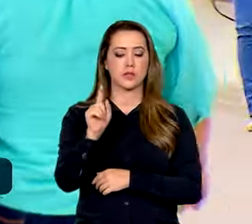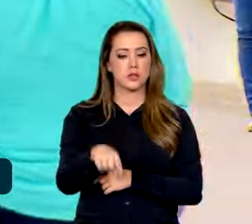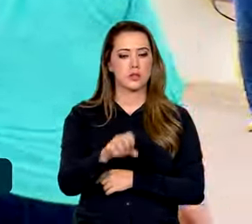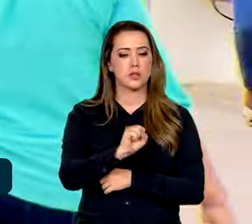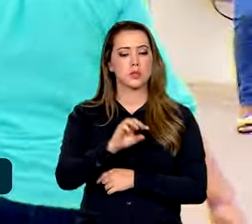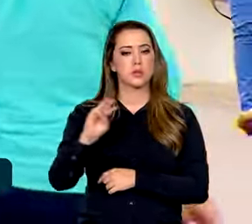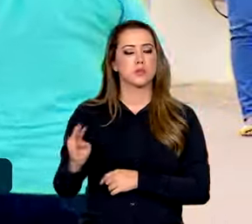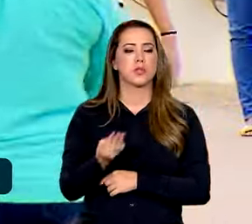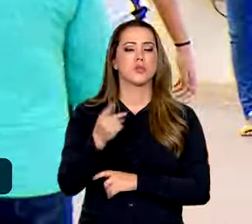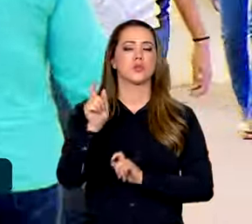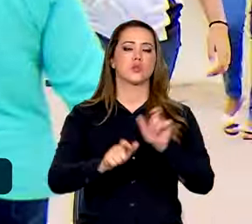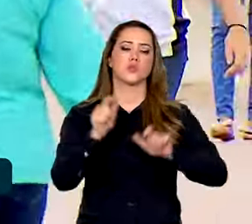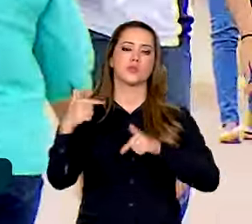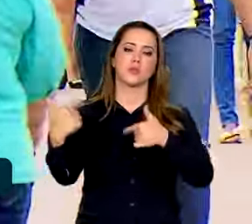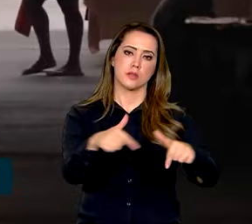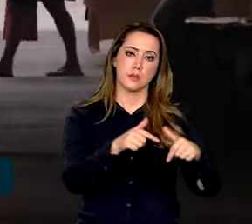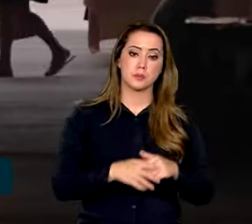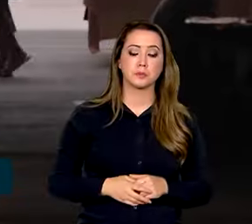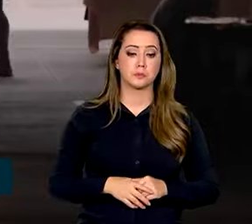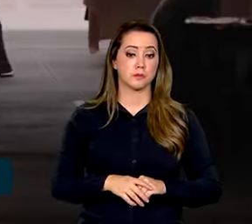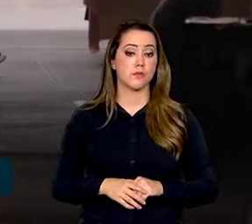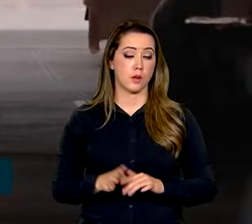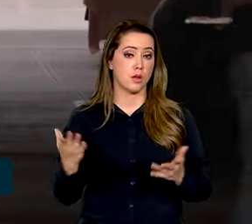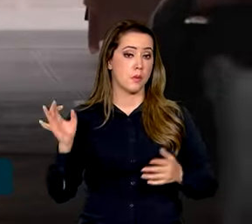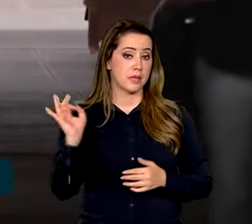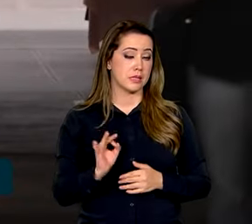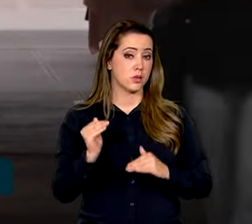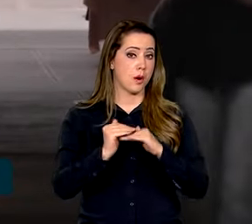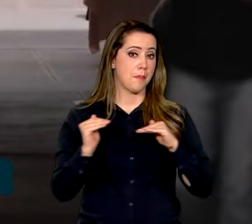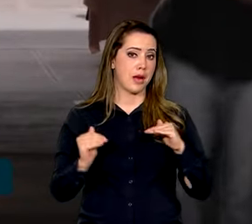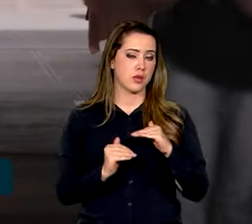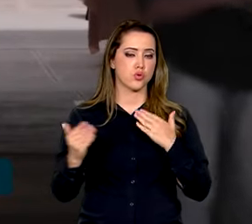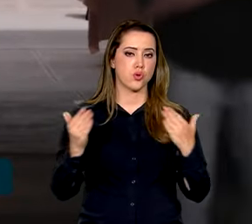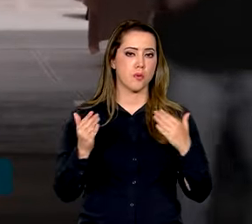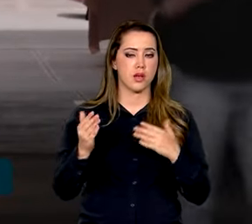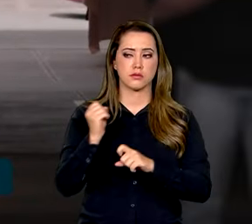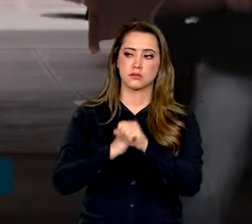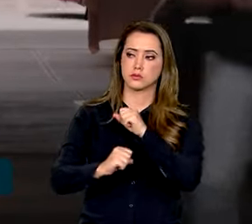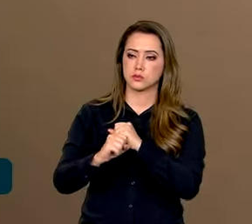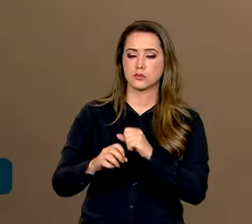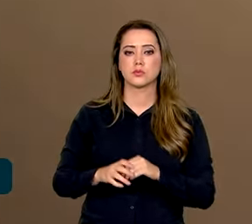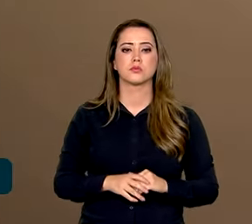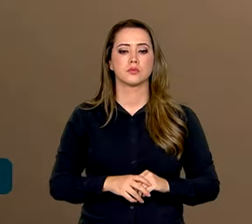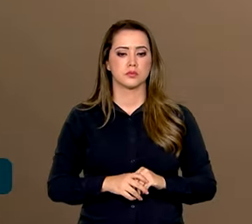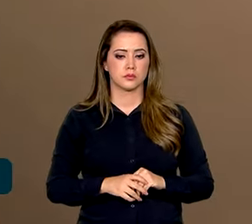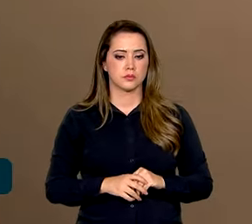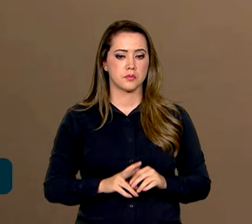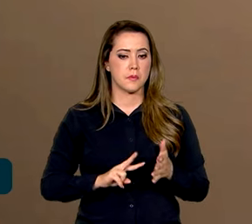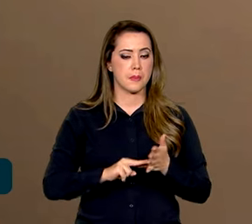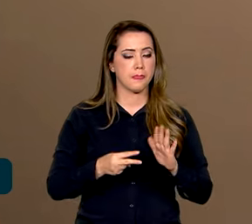milhões e 300 mil sem ocupação, um patamar bem mais baixo do que em anos anteriores.